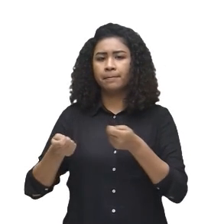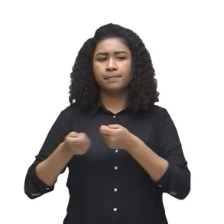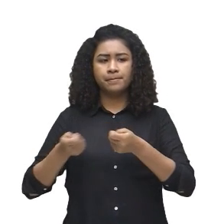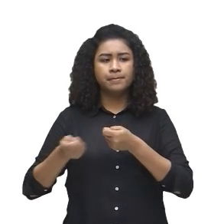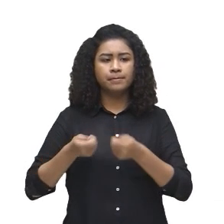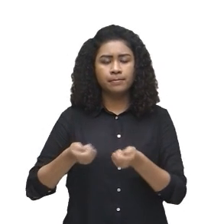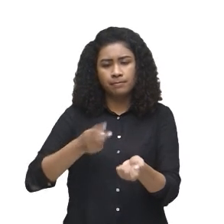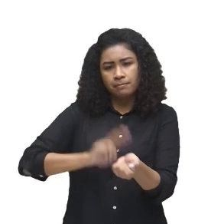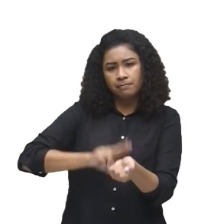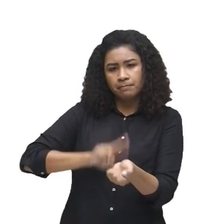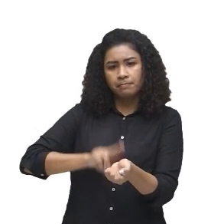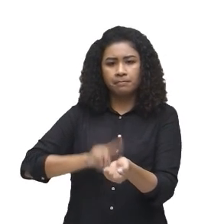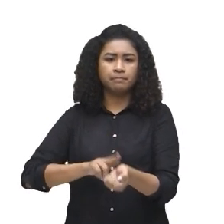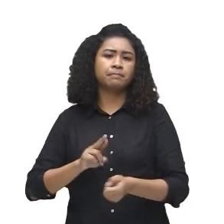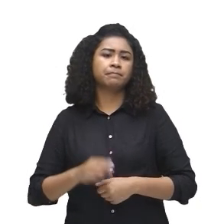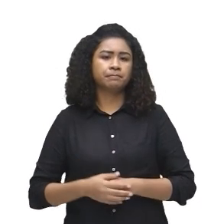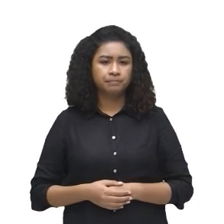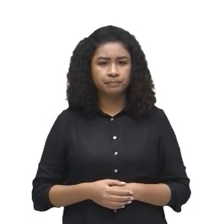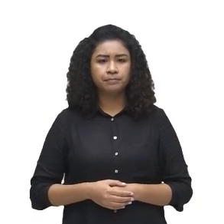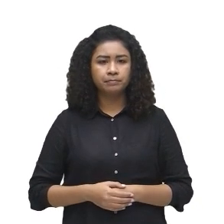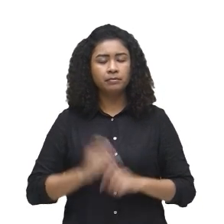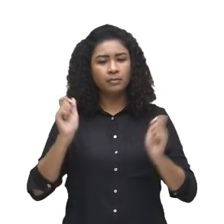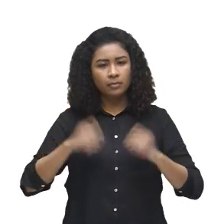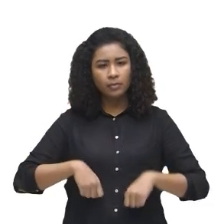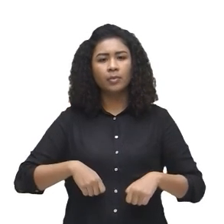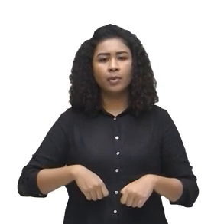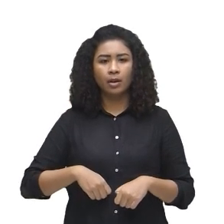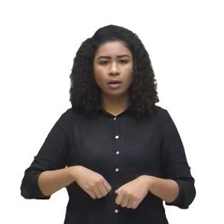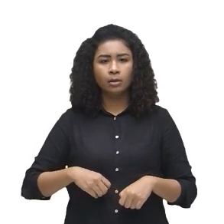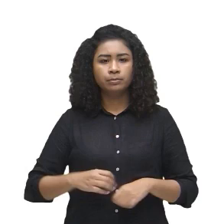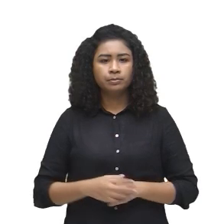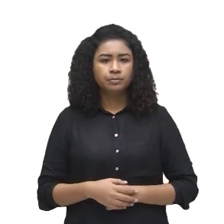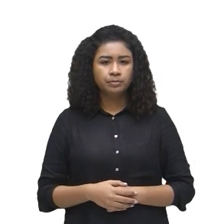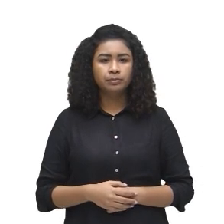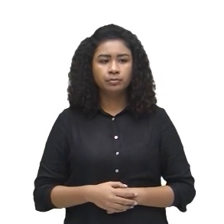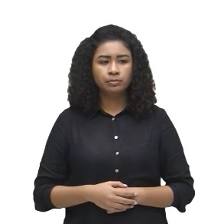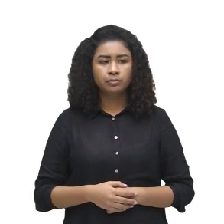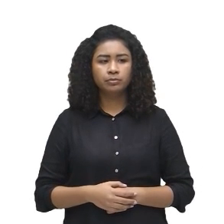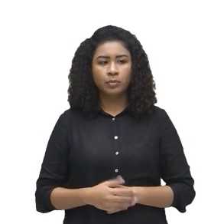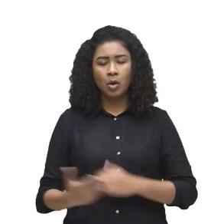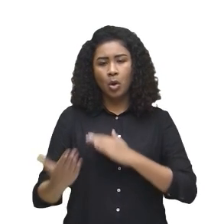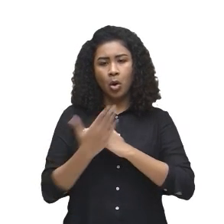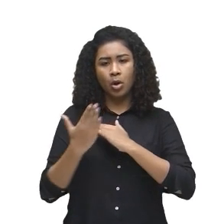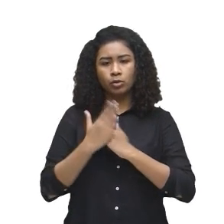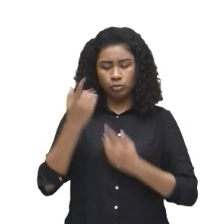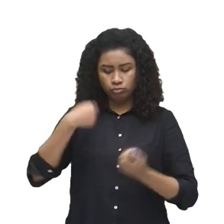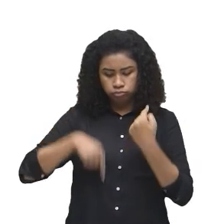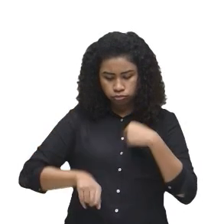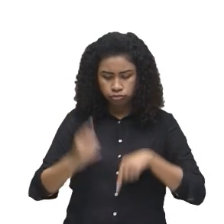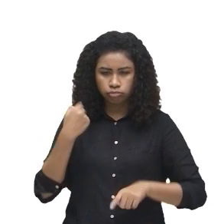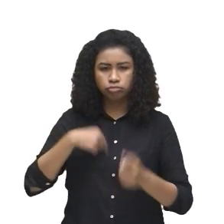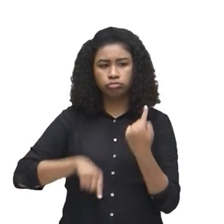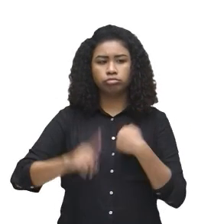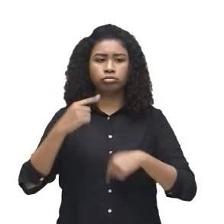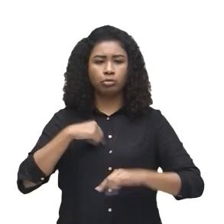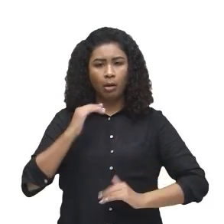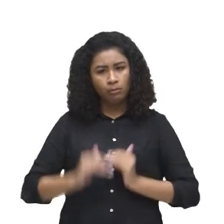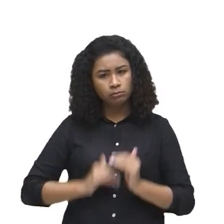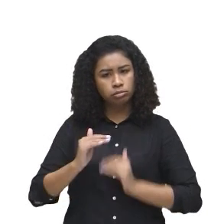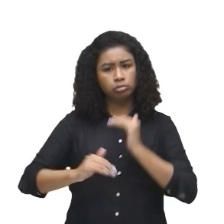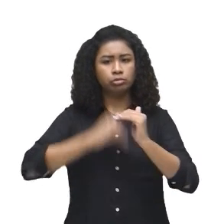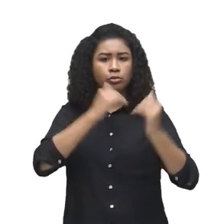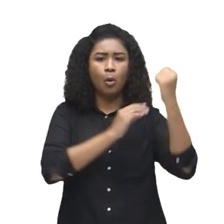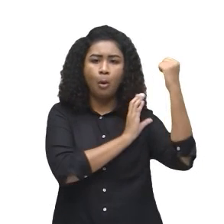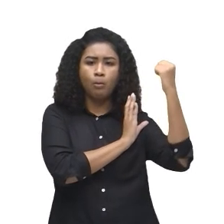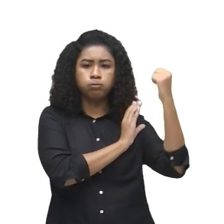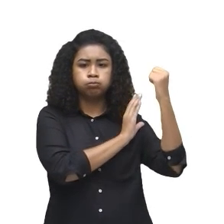Elas estimulam a oxigenação do corpo, melhoram o metabolismo do nosso organismo, promovem o desenvolvimento dos músculos